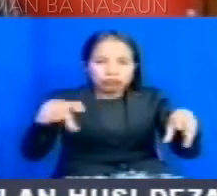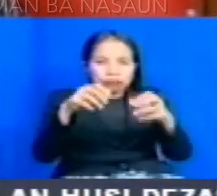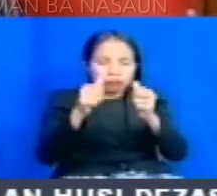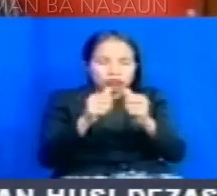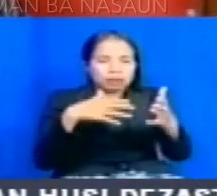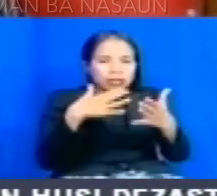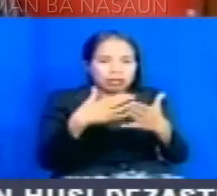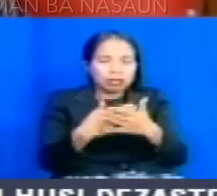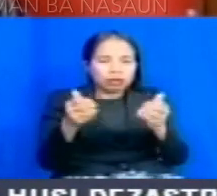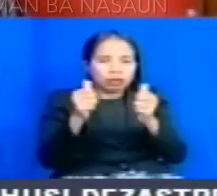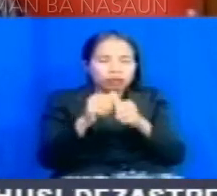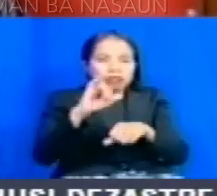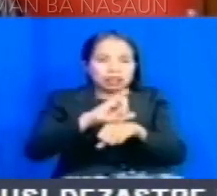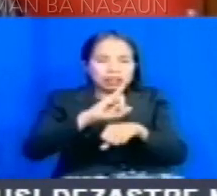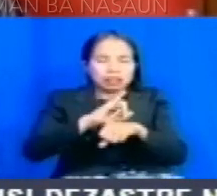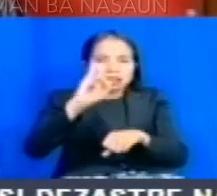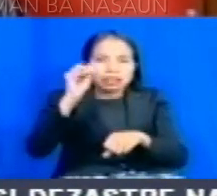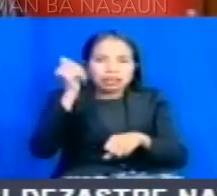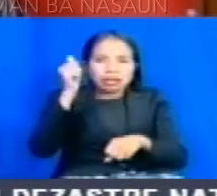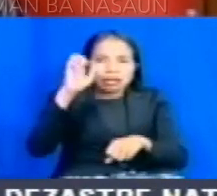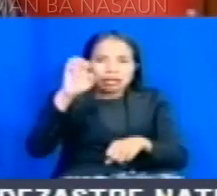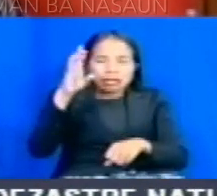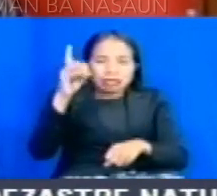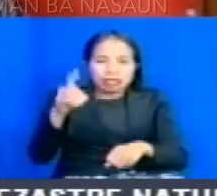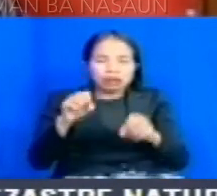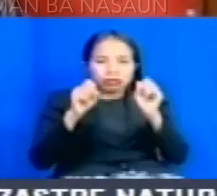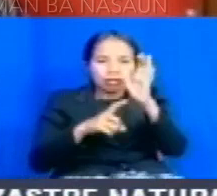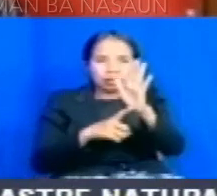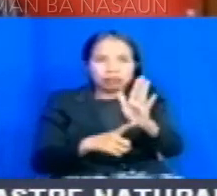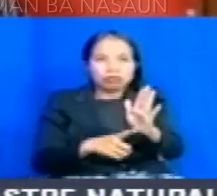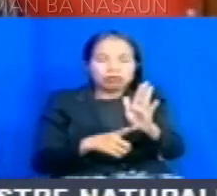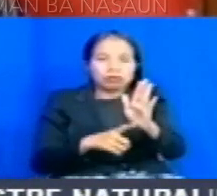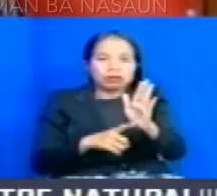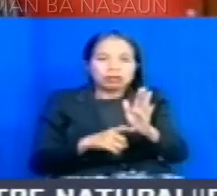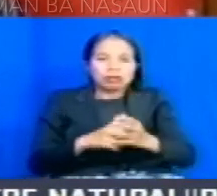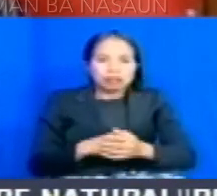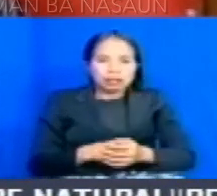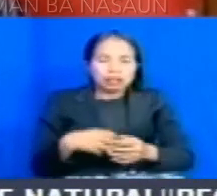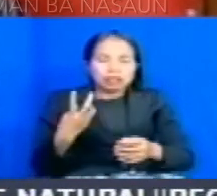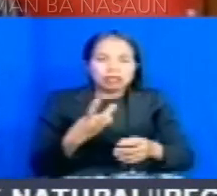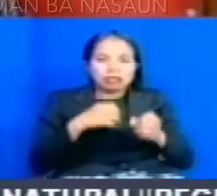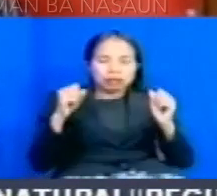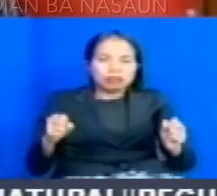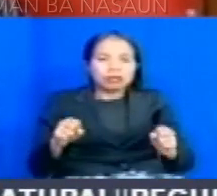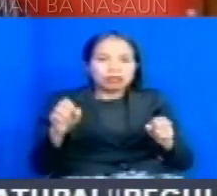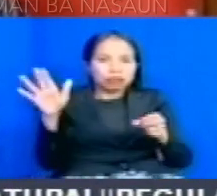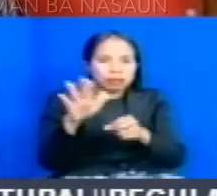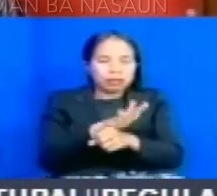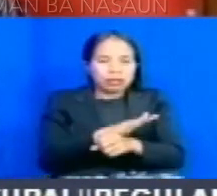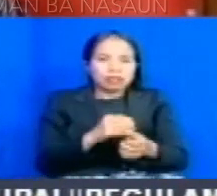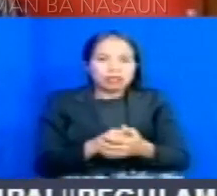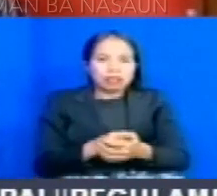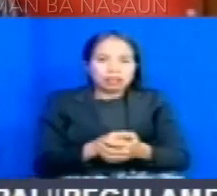Liu, com a Igreja Evangélica Assembleia de Deus. Ne para hodi hatudu katak, ito hodi bele completa,